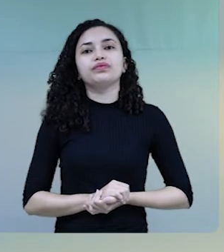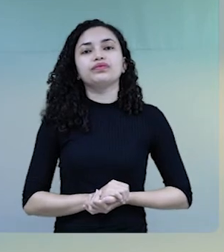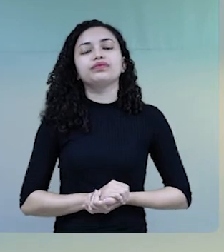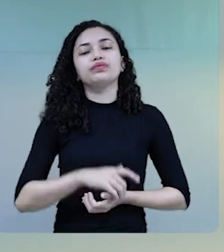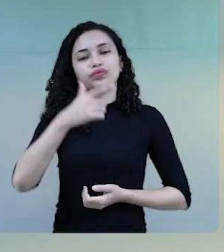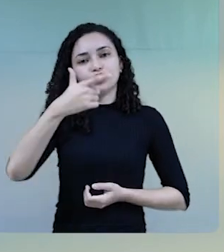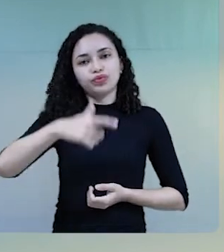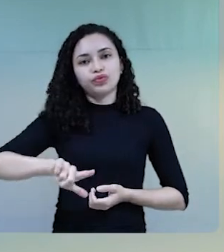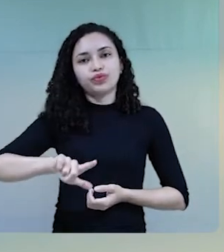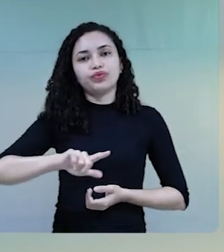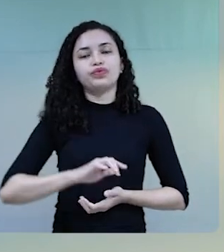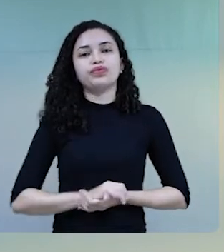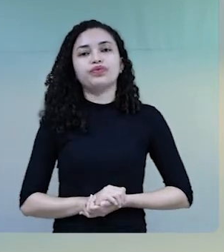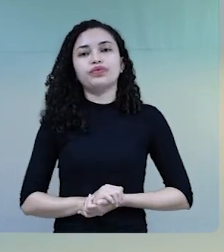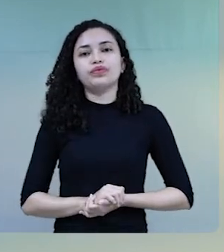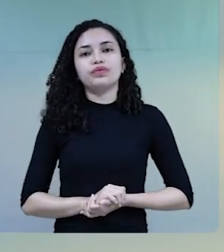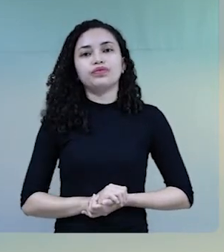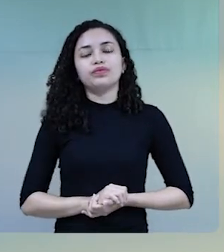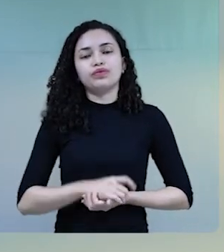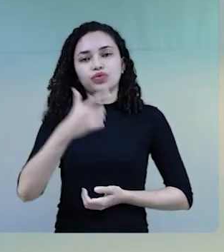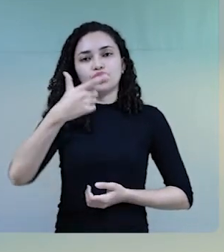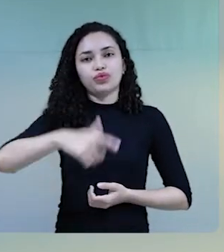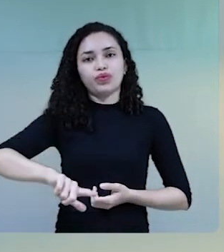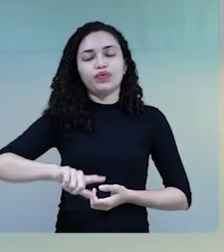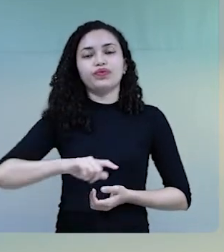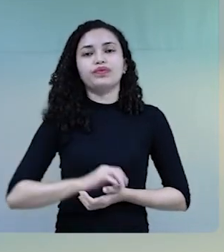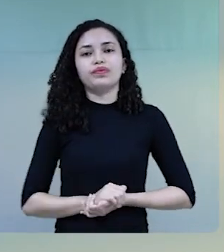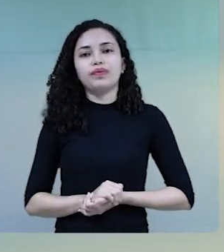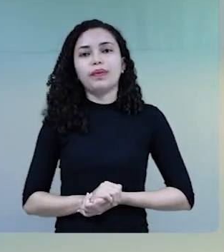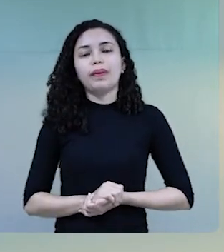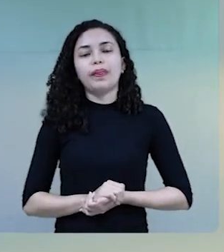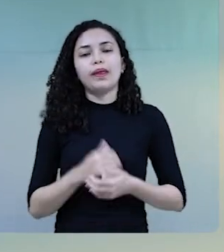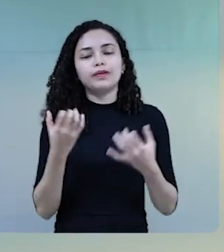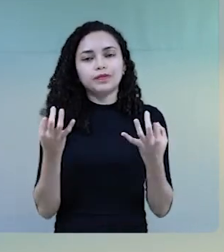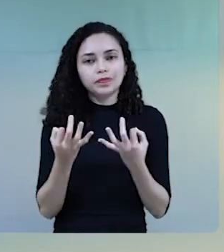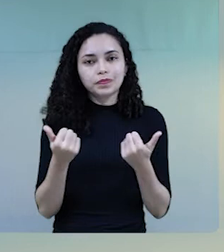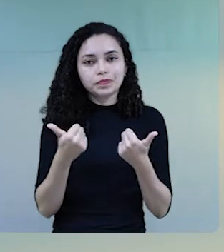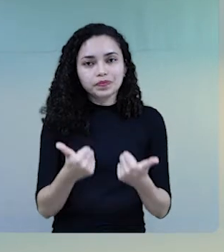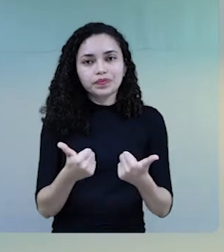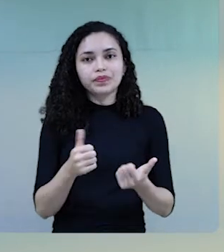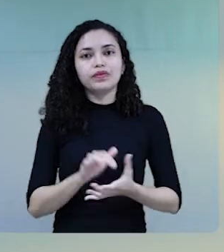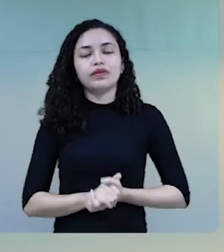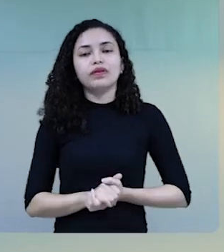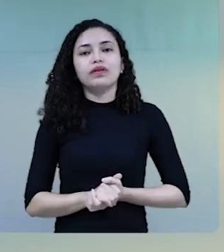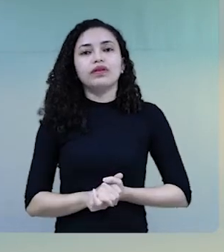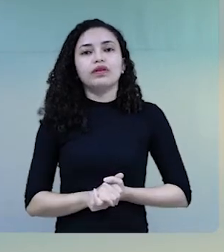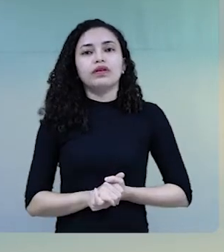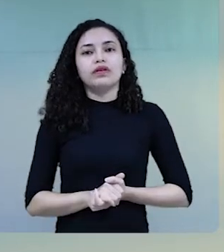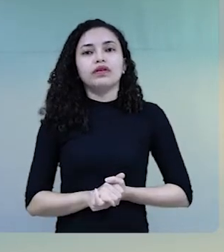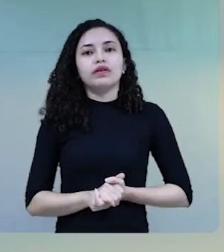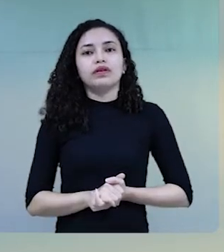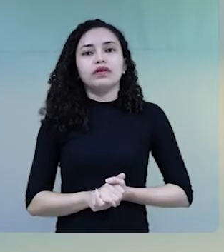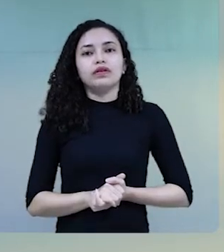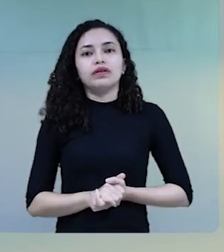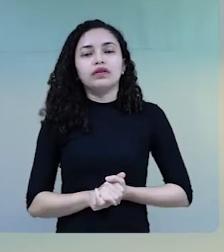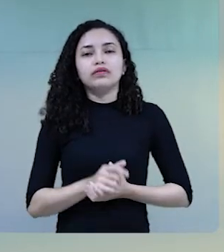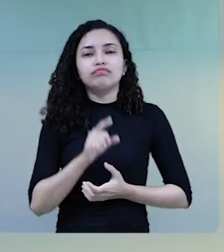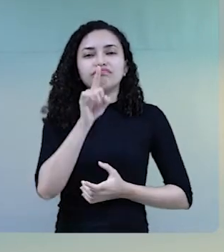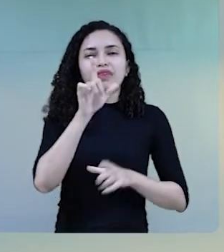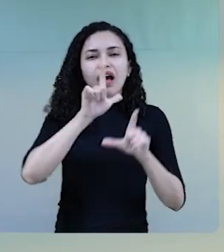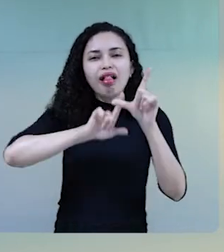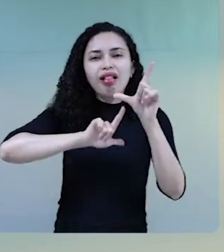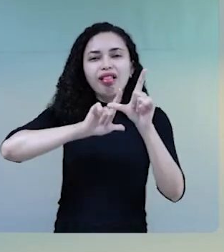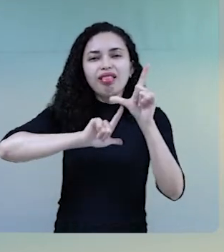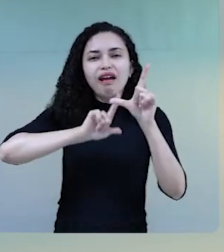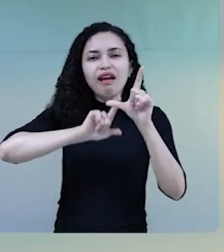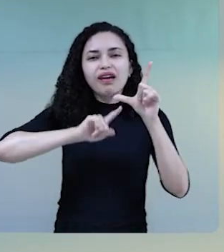Mais uma. Mais uma. Perfeito. Tá um pouquinho aqui. Ficou uma letra em